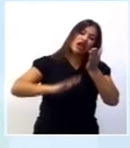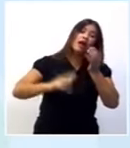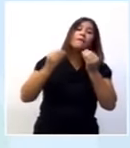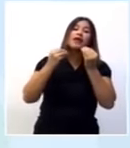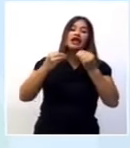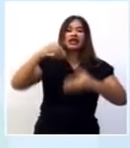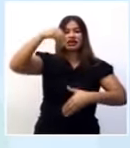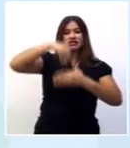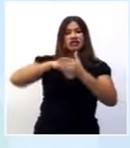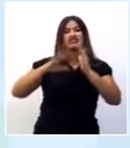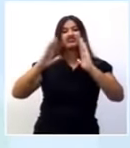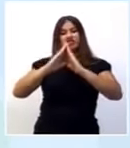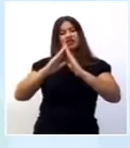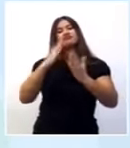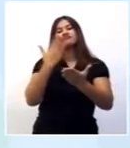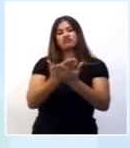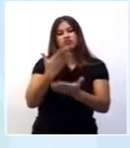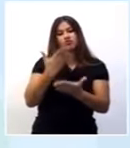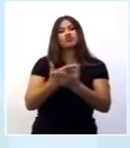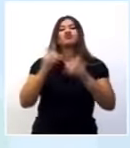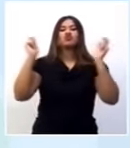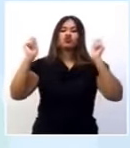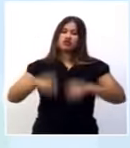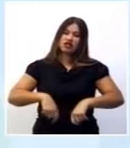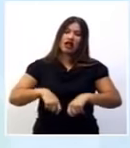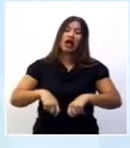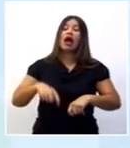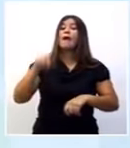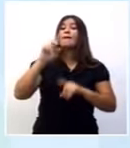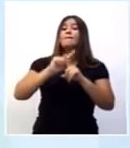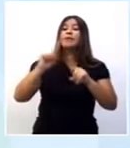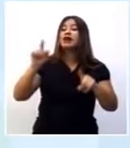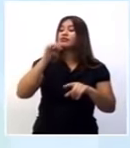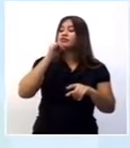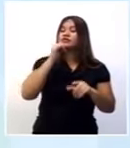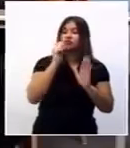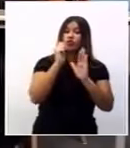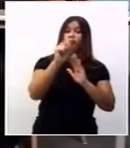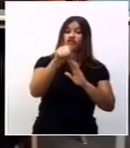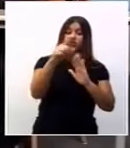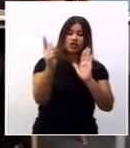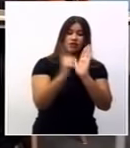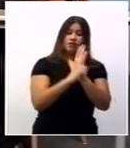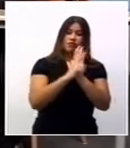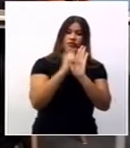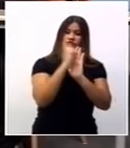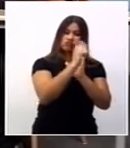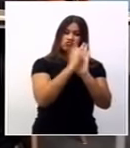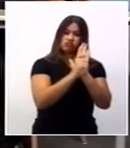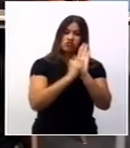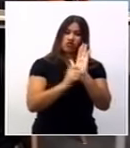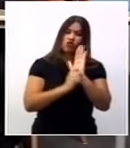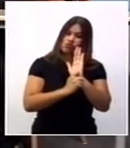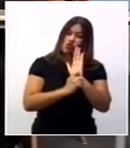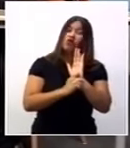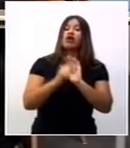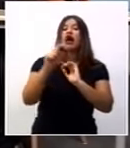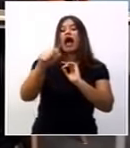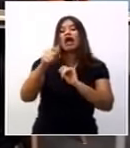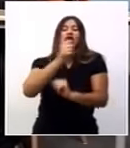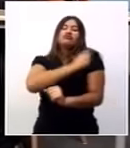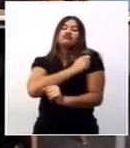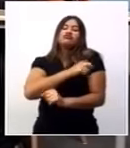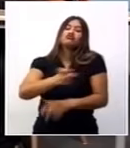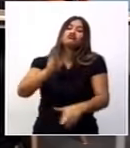cabe ao professor de vocês verificar se essa atividade, por exemplo, de responder sobre essa fonte histórica, seria interessante ser entregue para ele ou